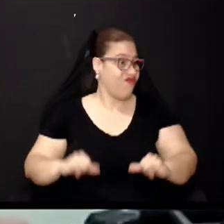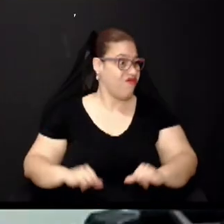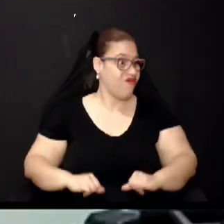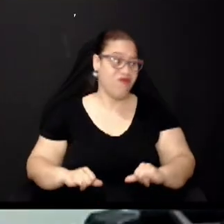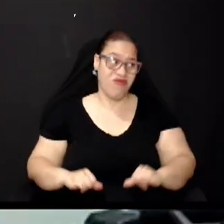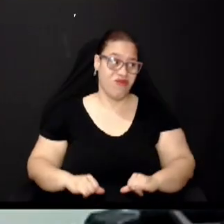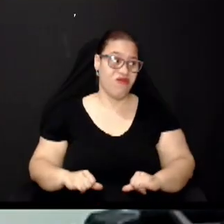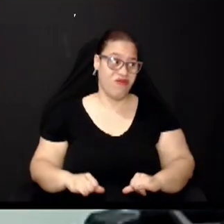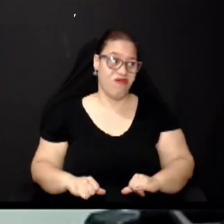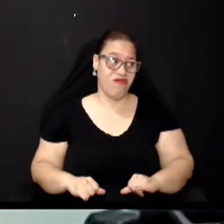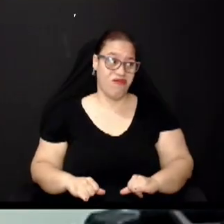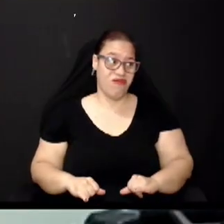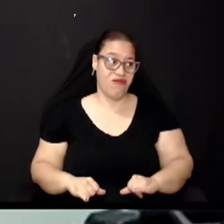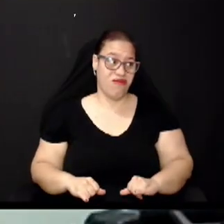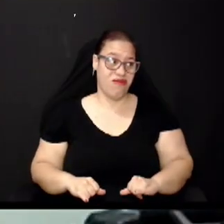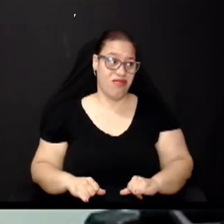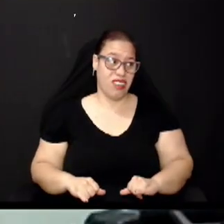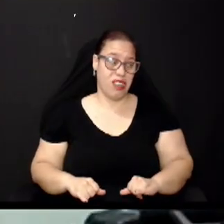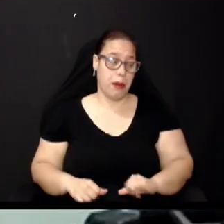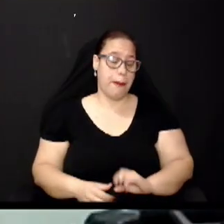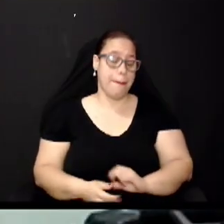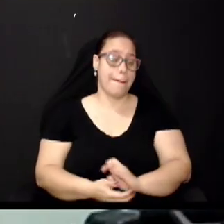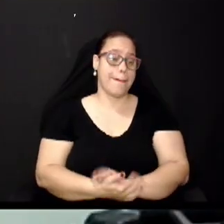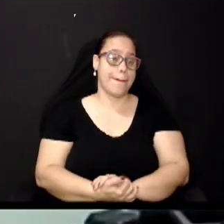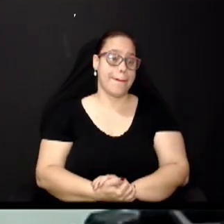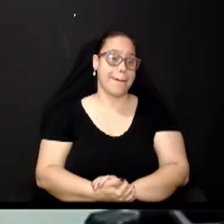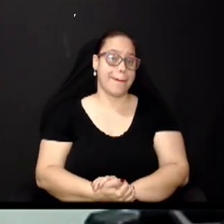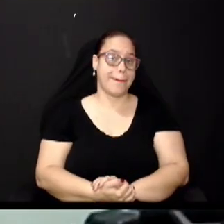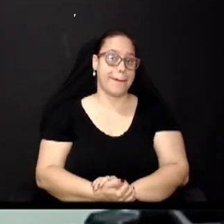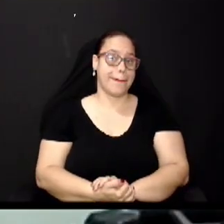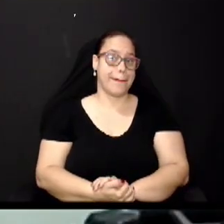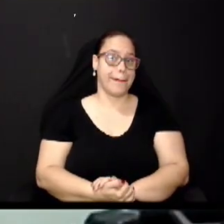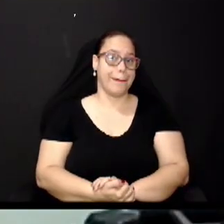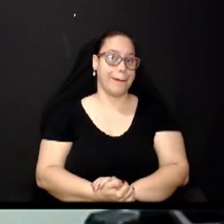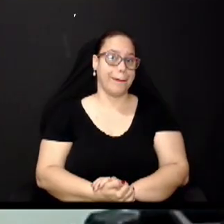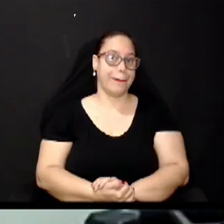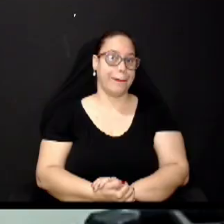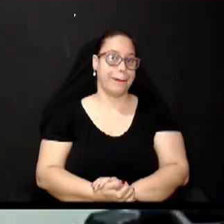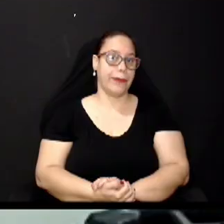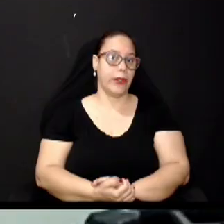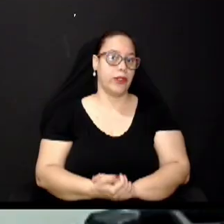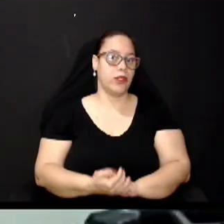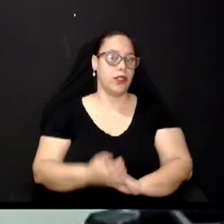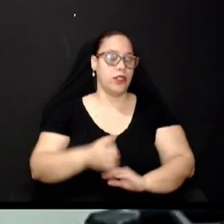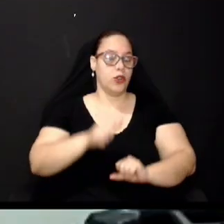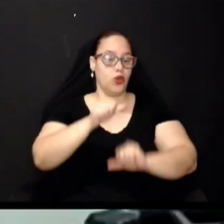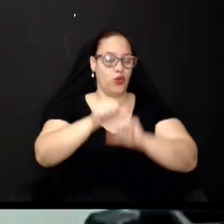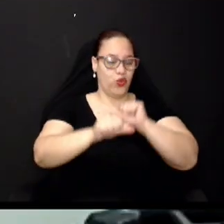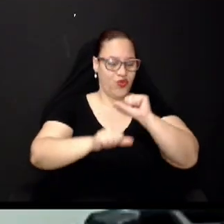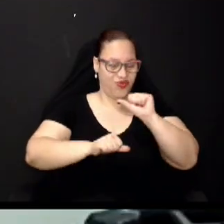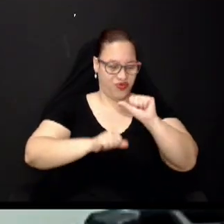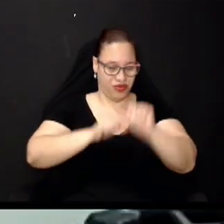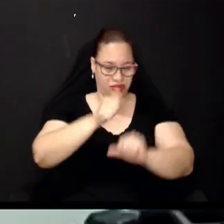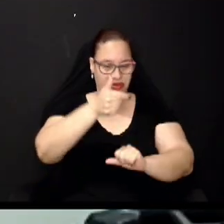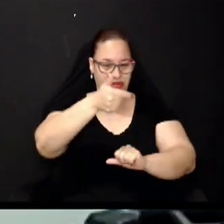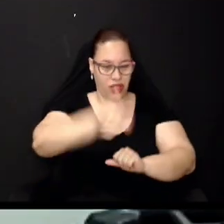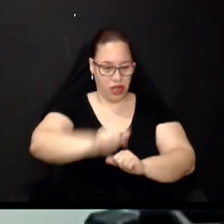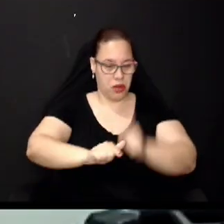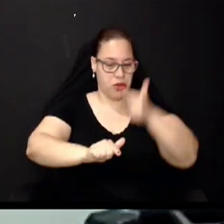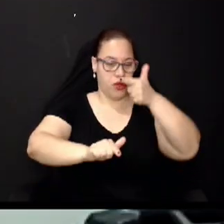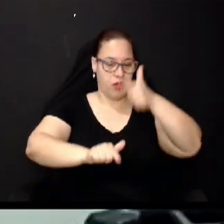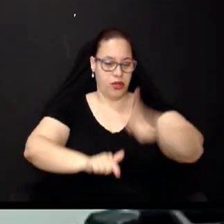de um luto, né? Então, se reconstituir, né, nessa nova fase é